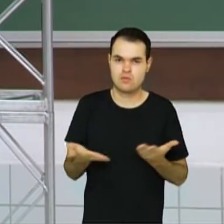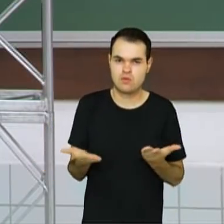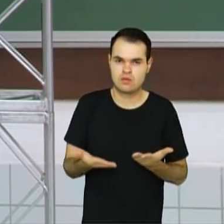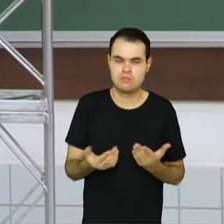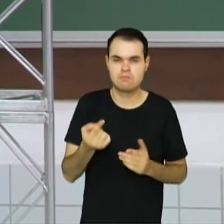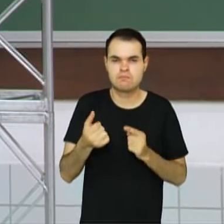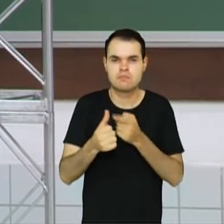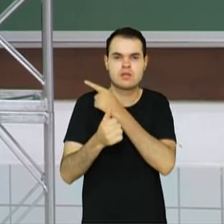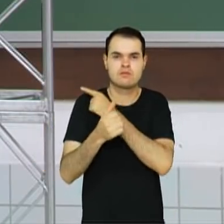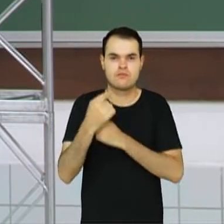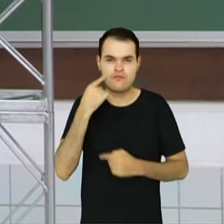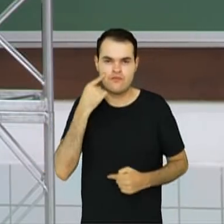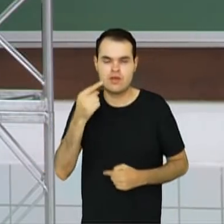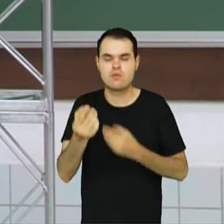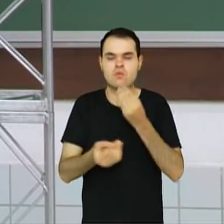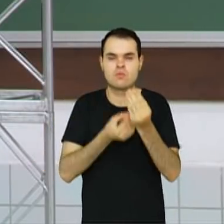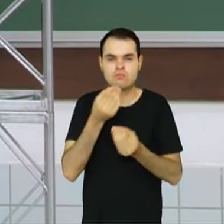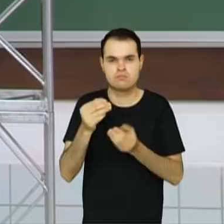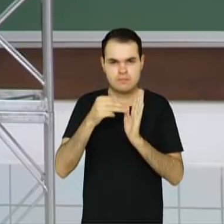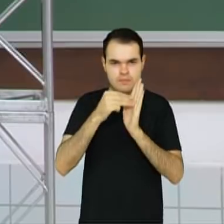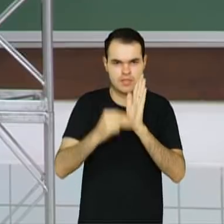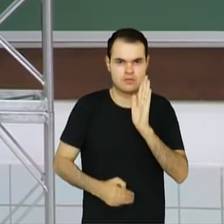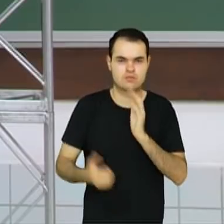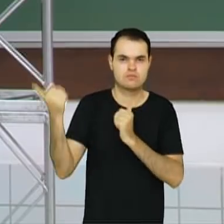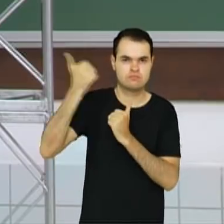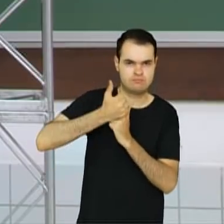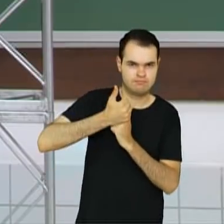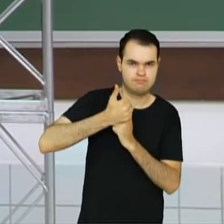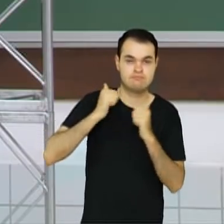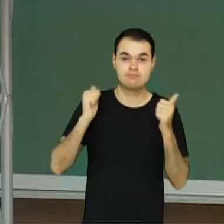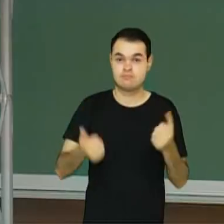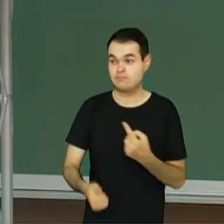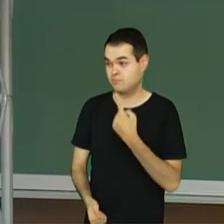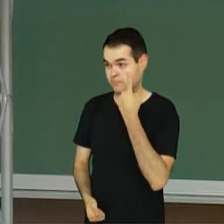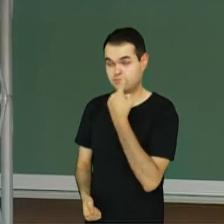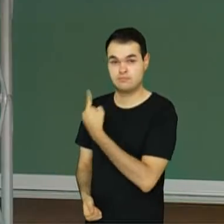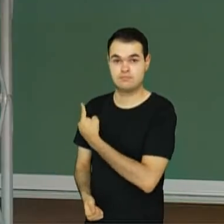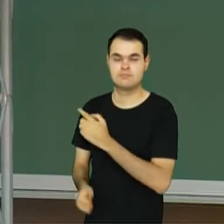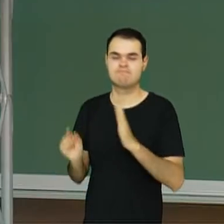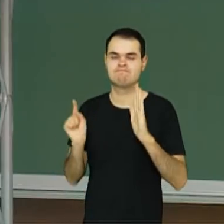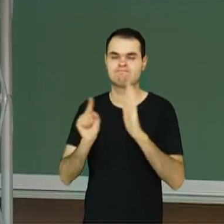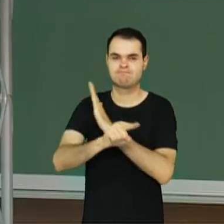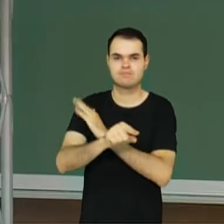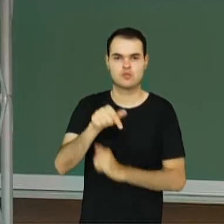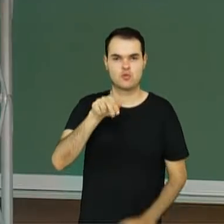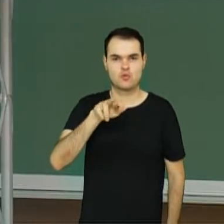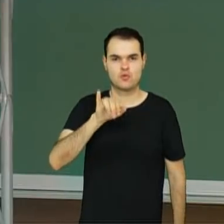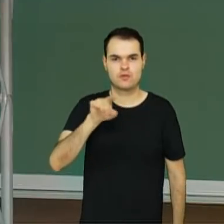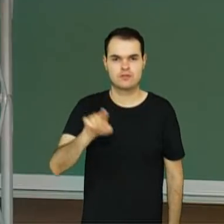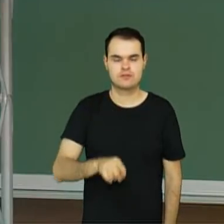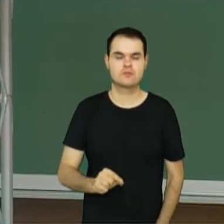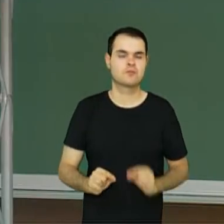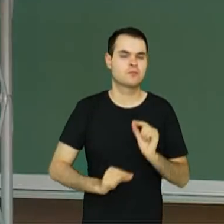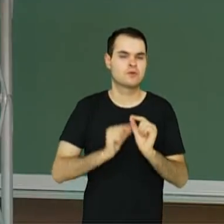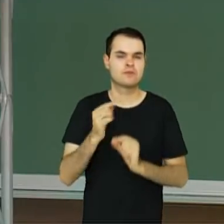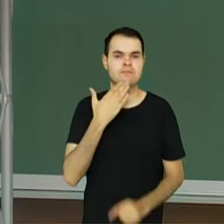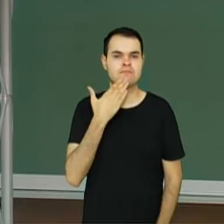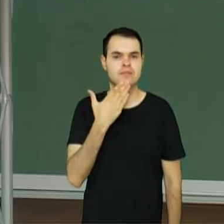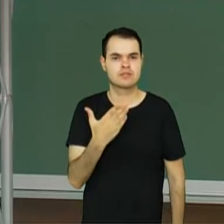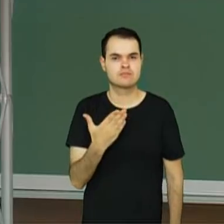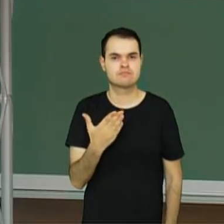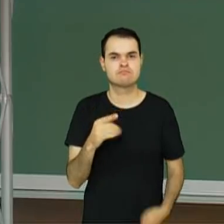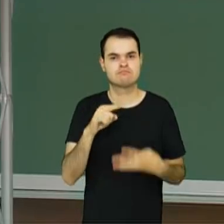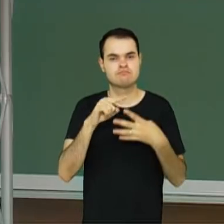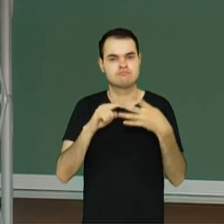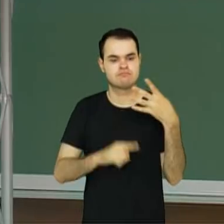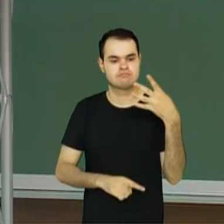ok? Então vamos ver o que nós temos para hoje. Nós temos inicialmente um quiz e veja lá o que está sendo pedido. Qual dos